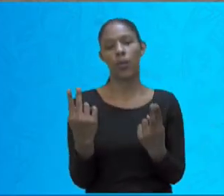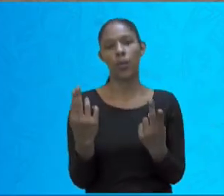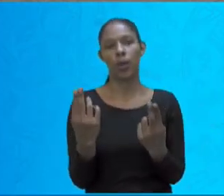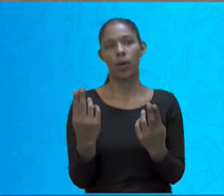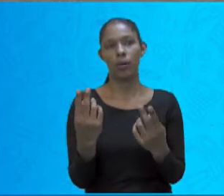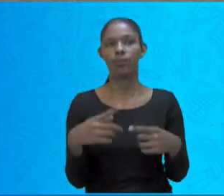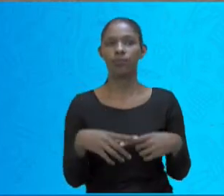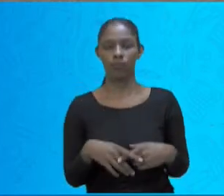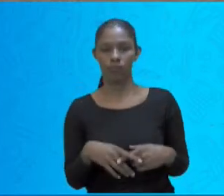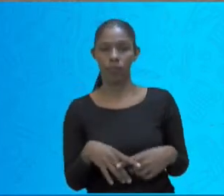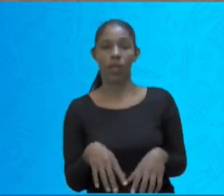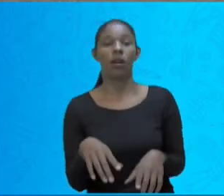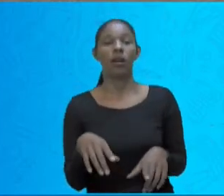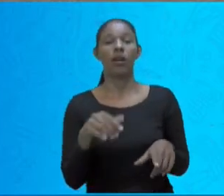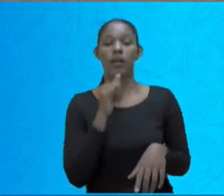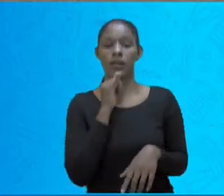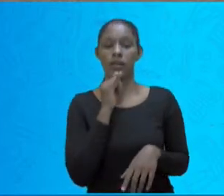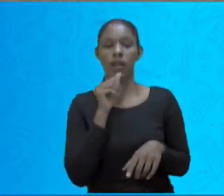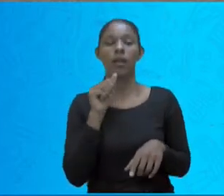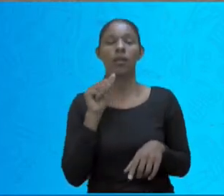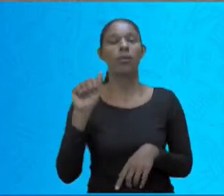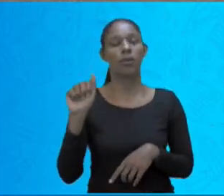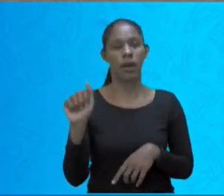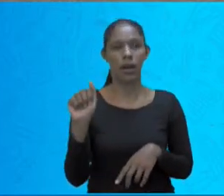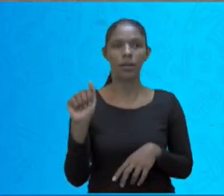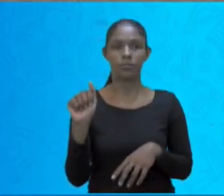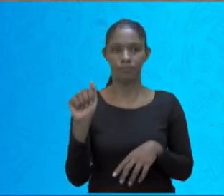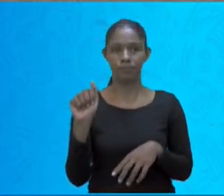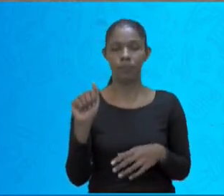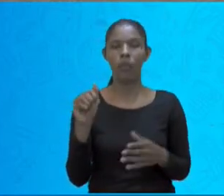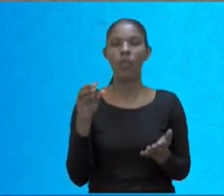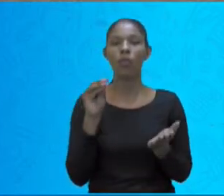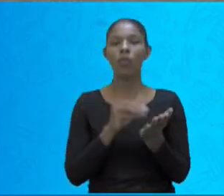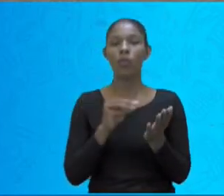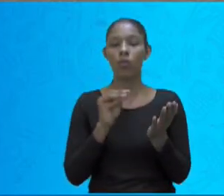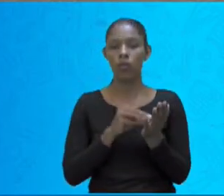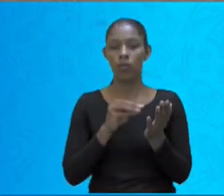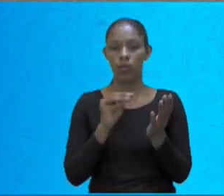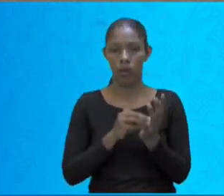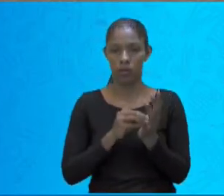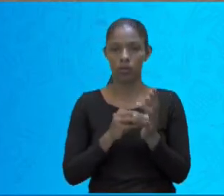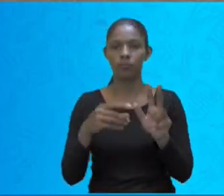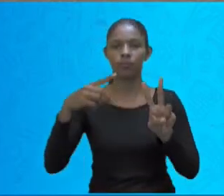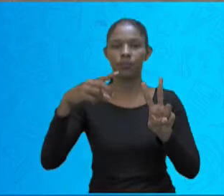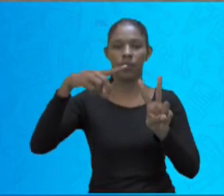falta. Então, eu tenho raiz cúbica de 3 igual